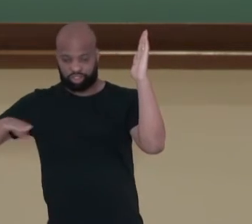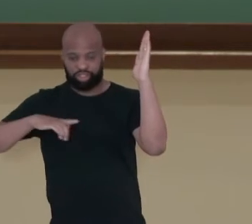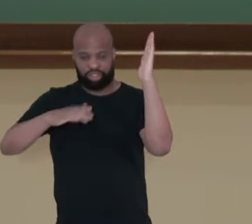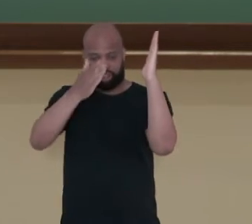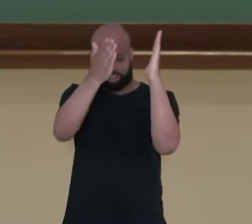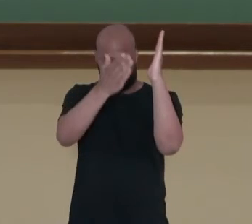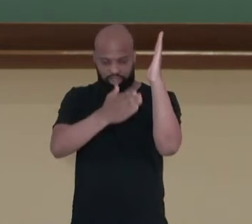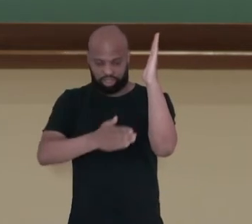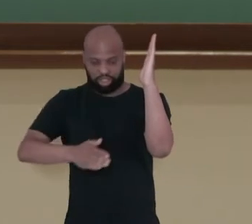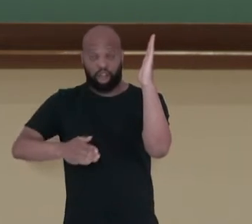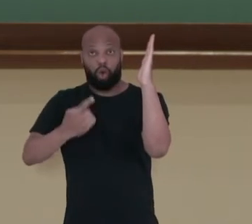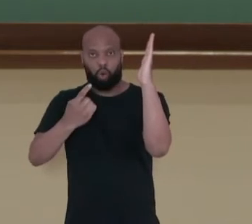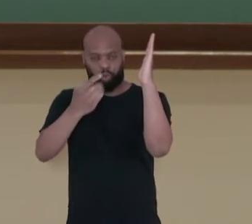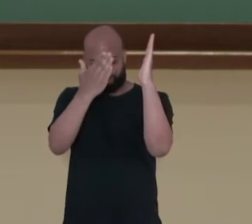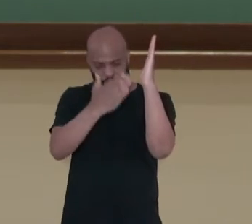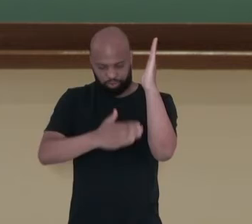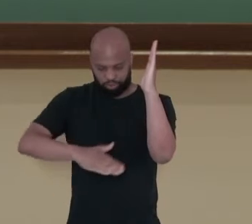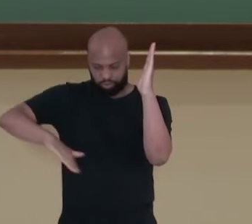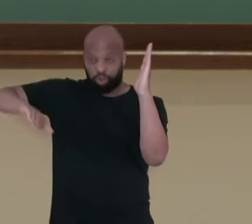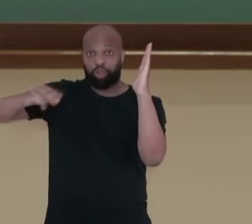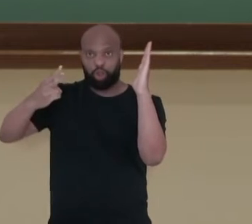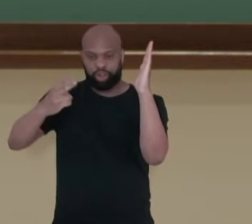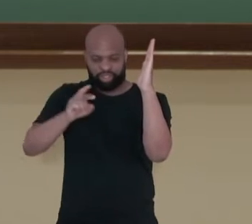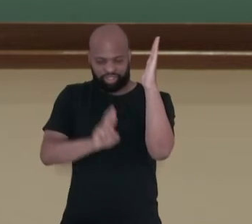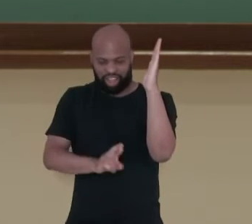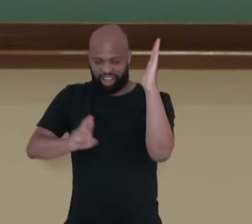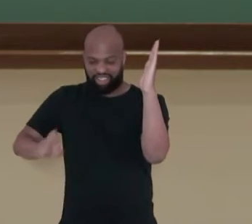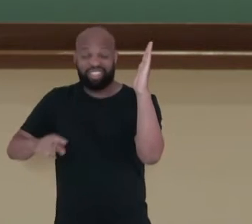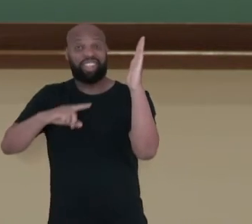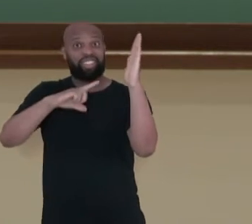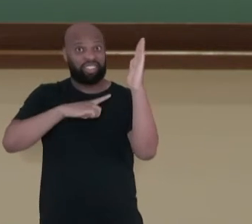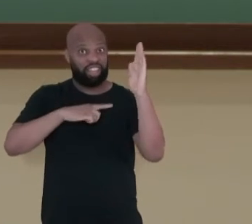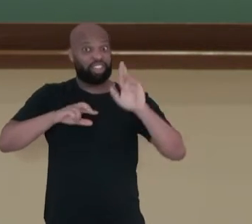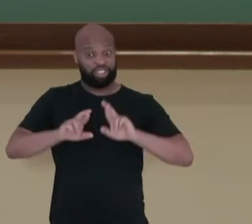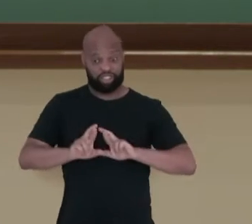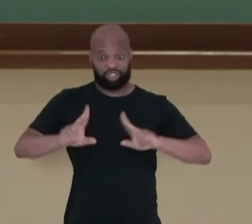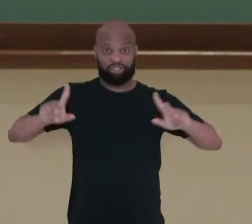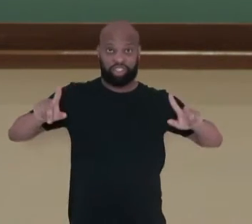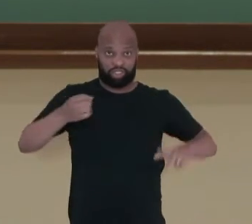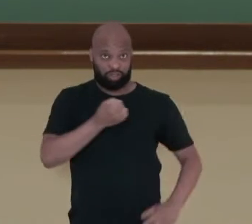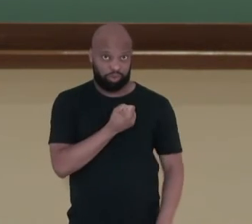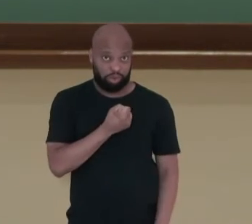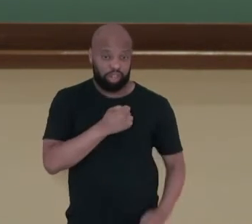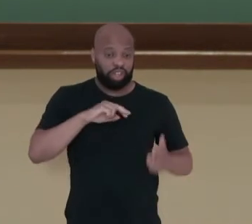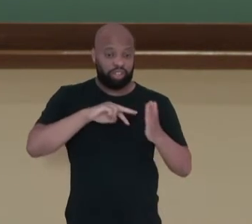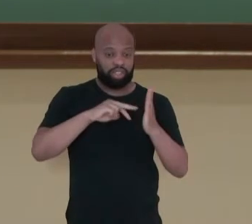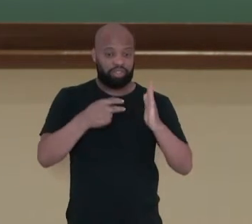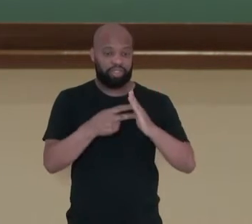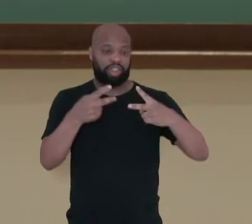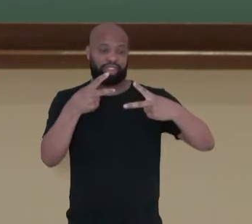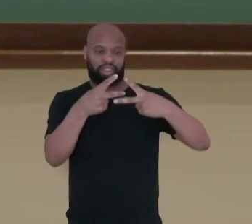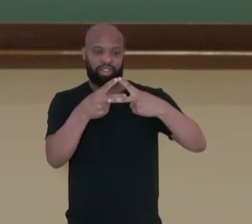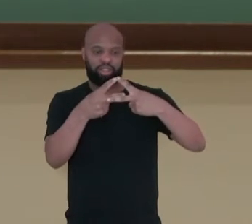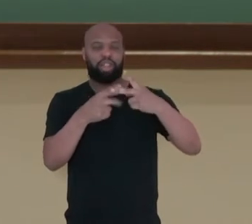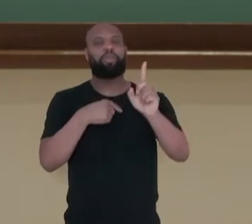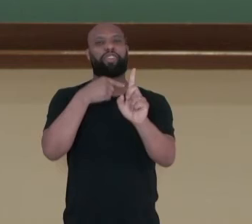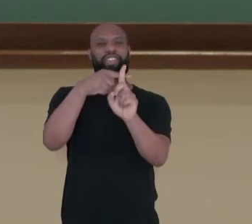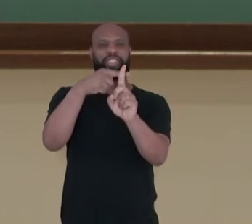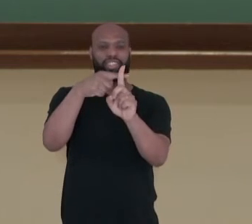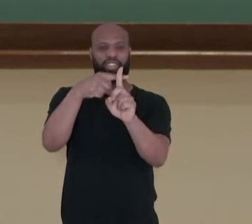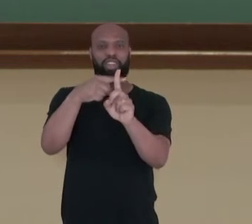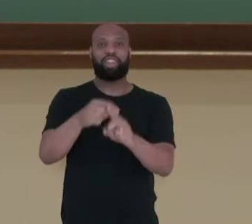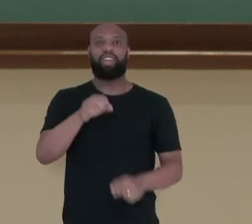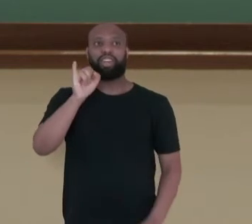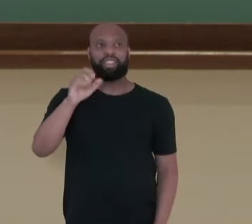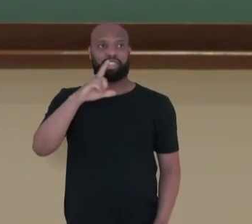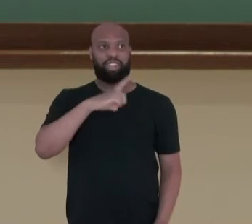dois pontos distintos, duas raízes reais e diferentes, é porque o delta é maior do que zero. Então, cortou